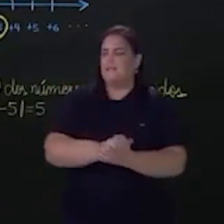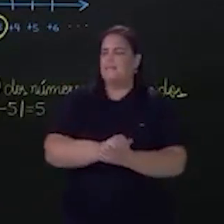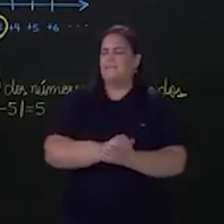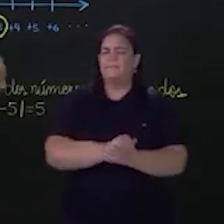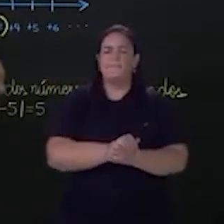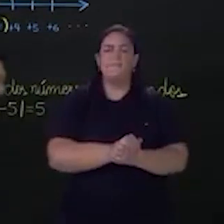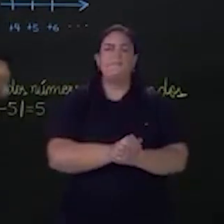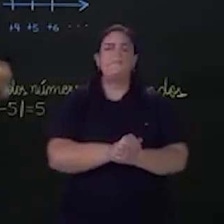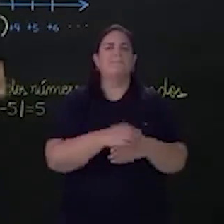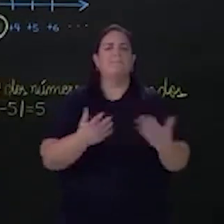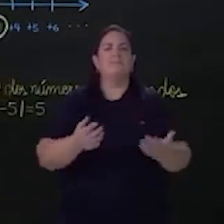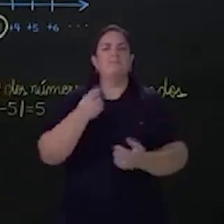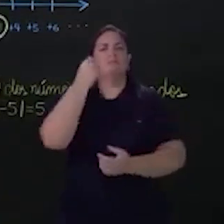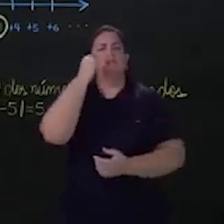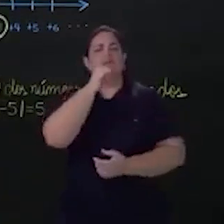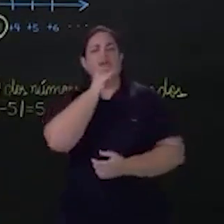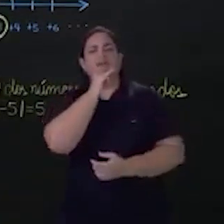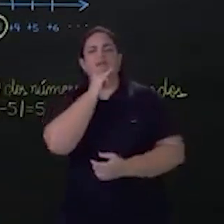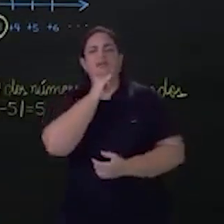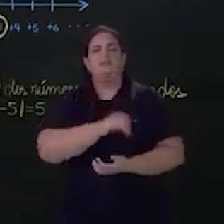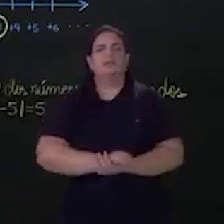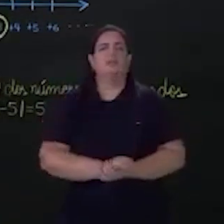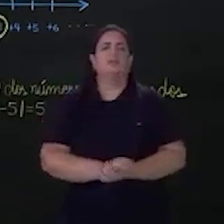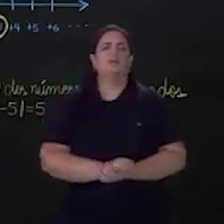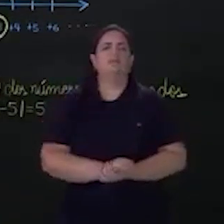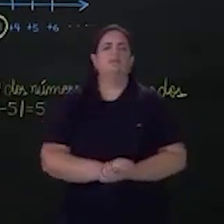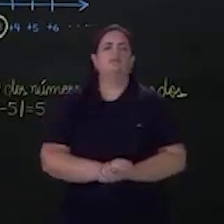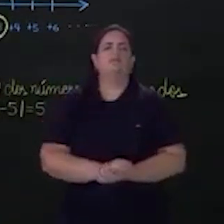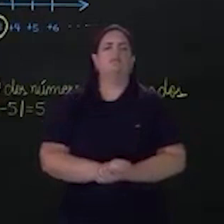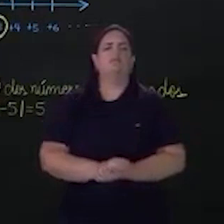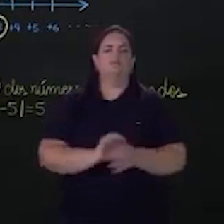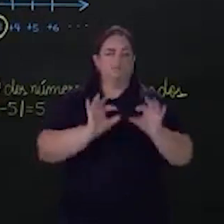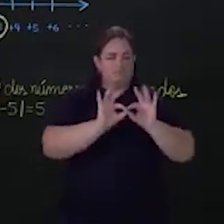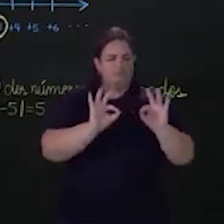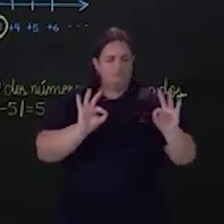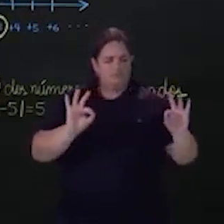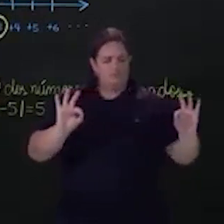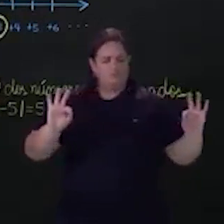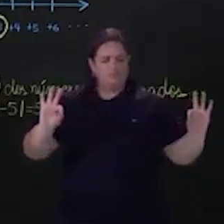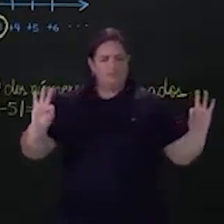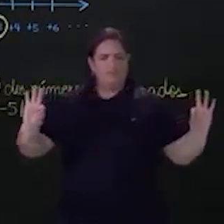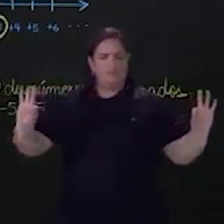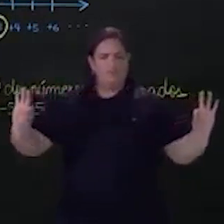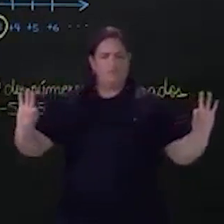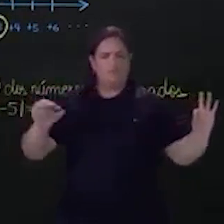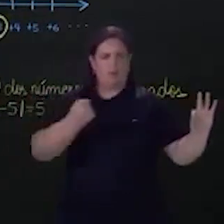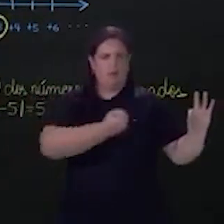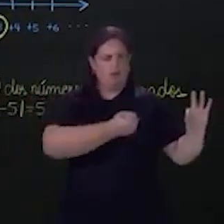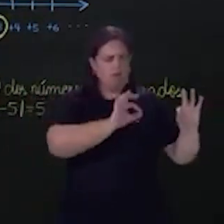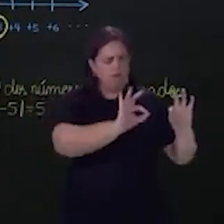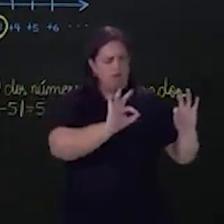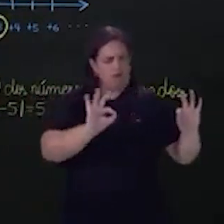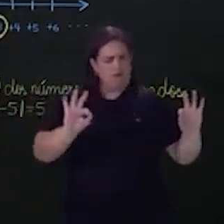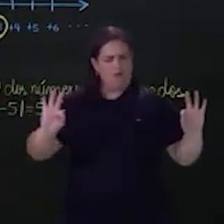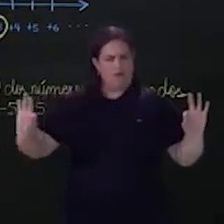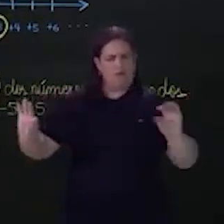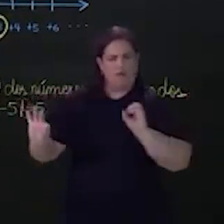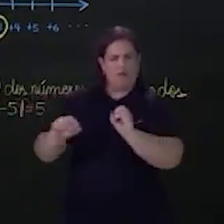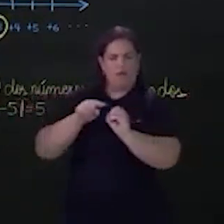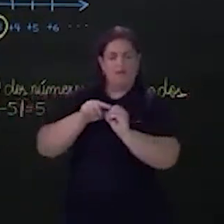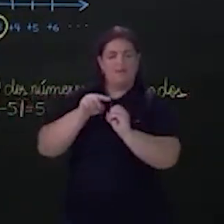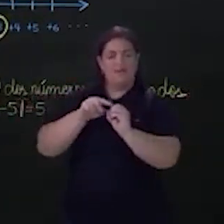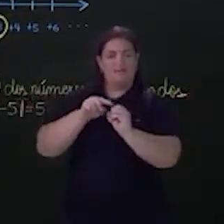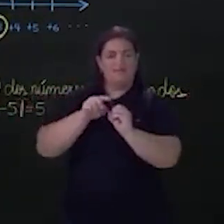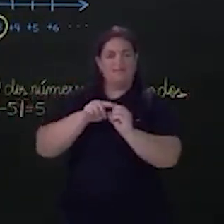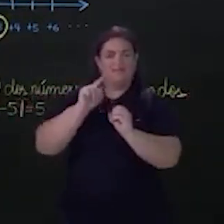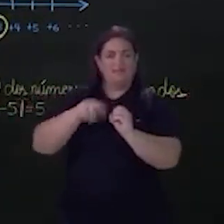aqui só uma ideia, de repente, em relação à nossa reta numérica. Nós temos aqui na reta numérica o ponto zero,